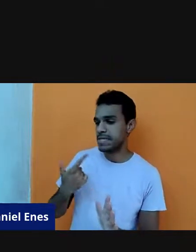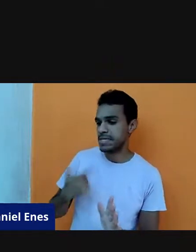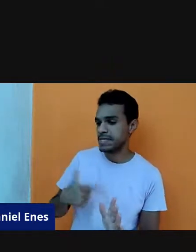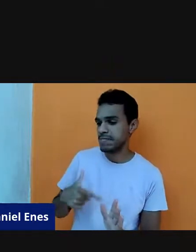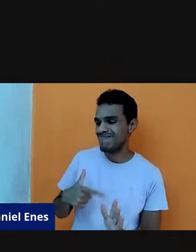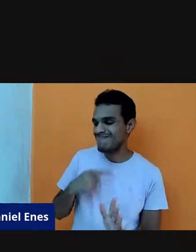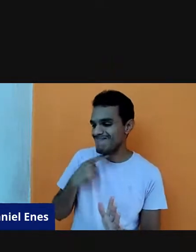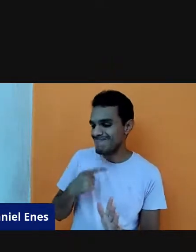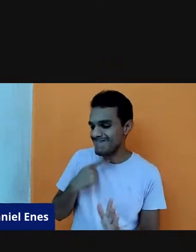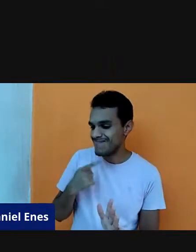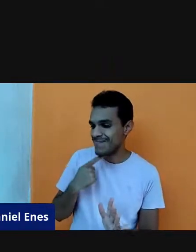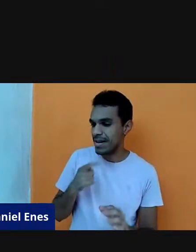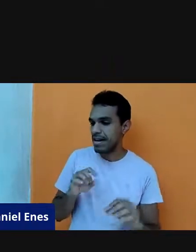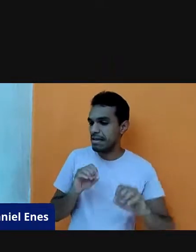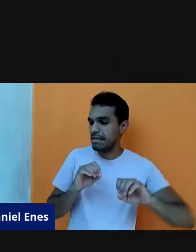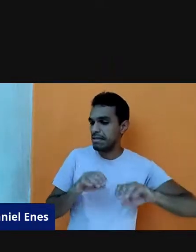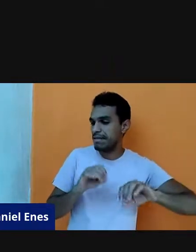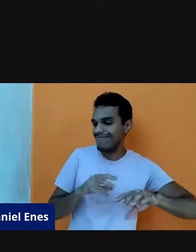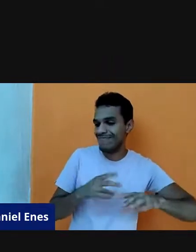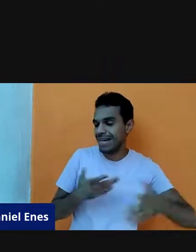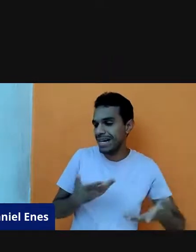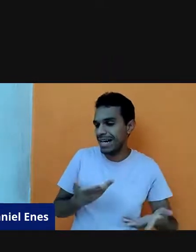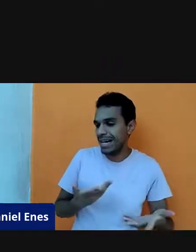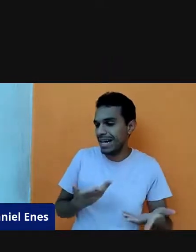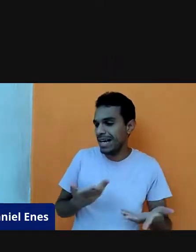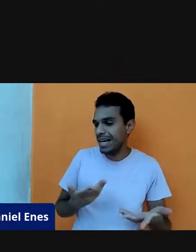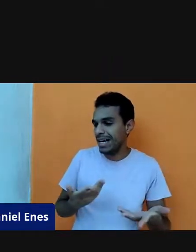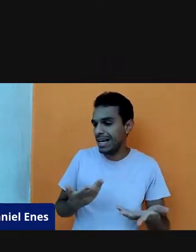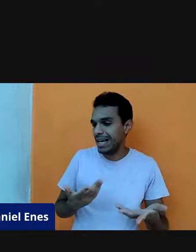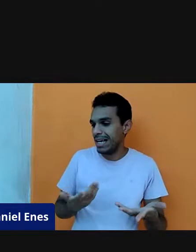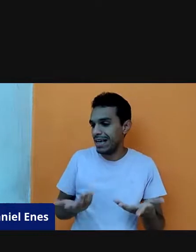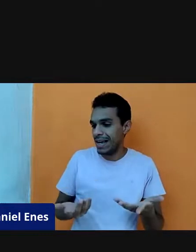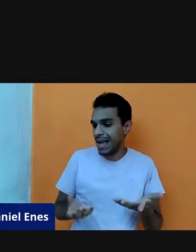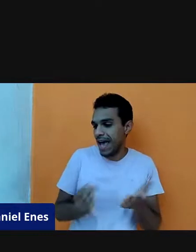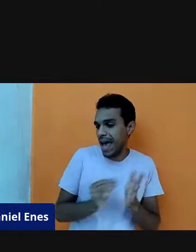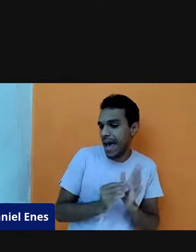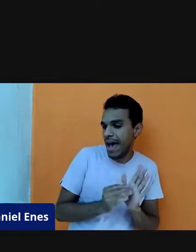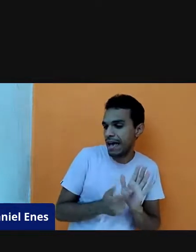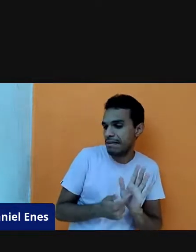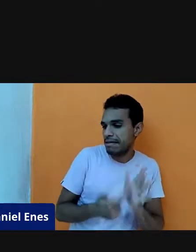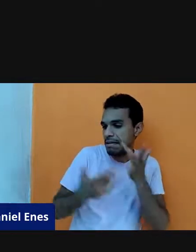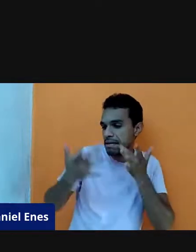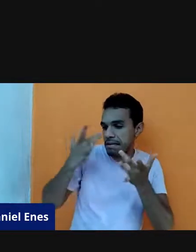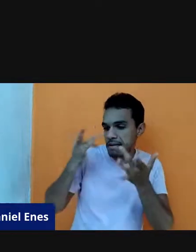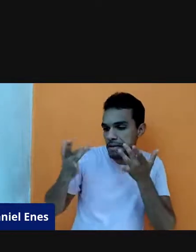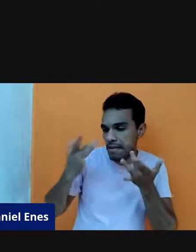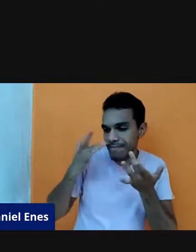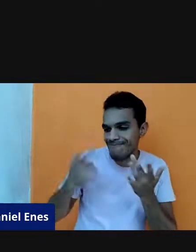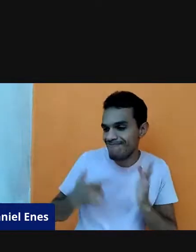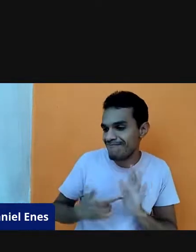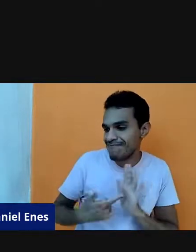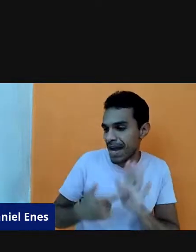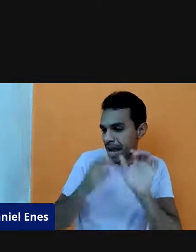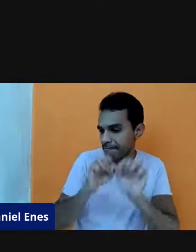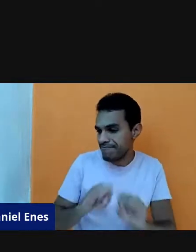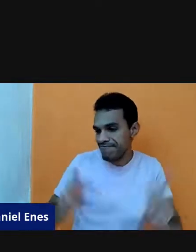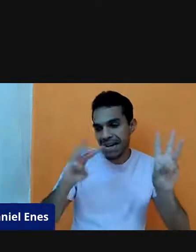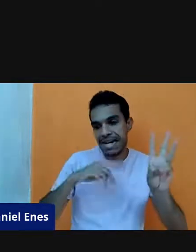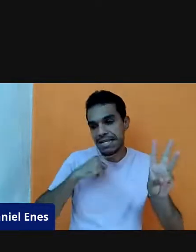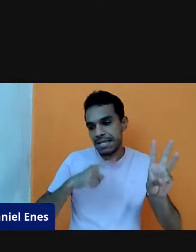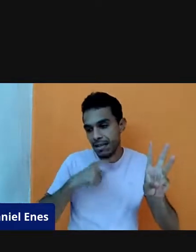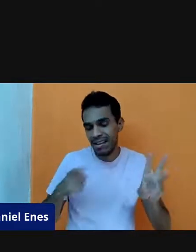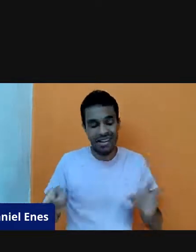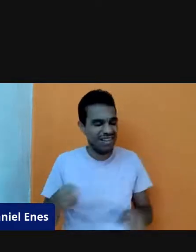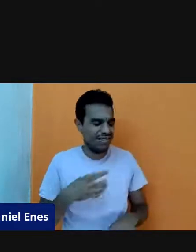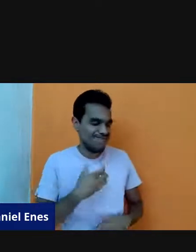não está no teatro tablado, essa peça, né? Ele fica chateado, mas enfim, aceita. Pouco